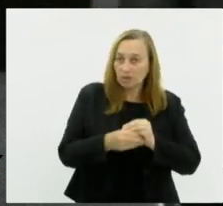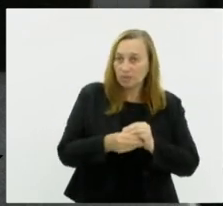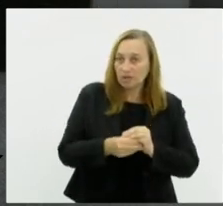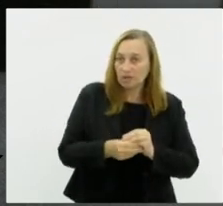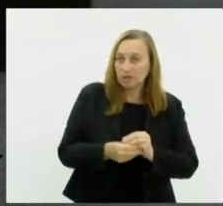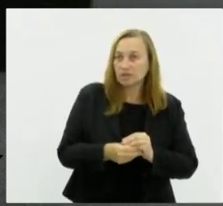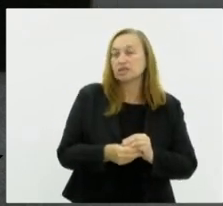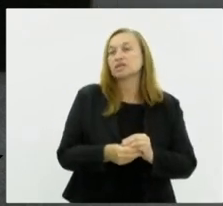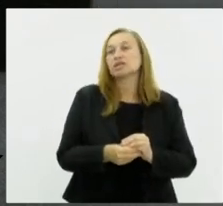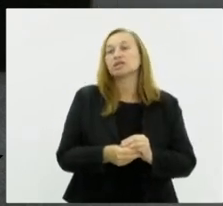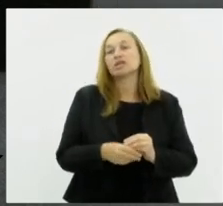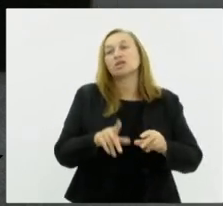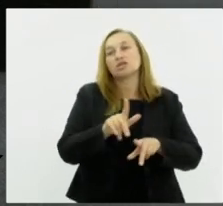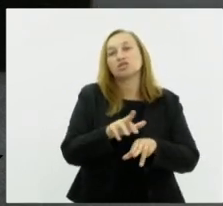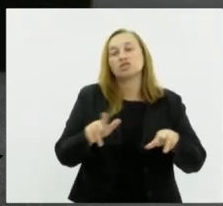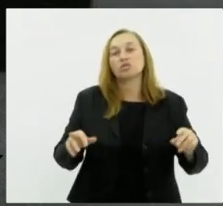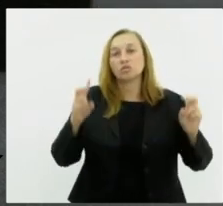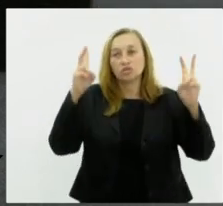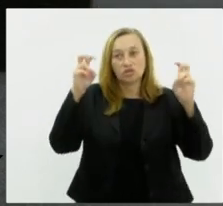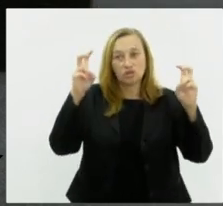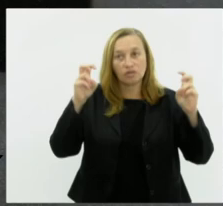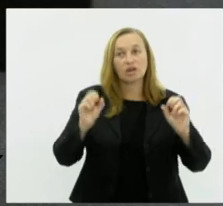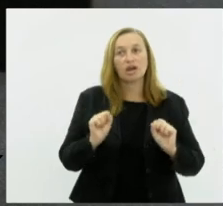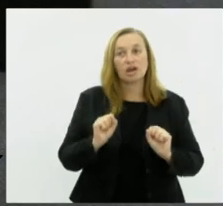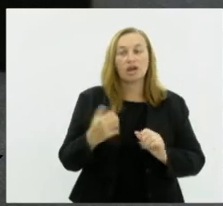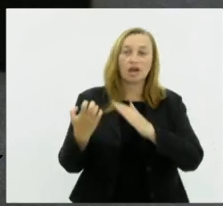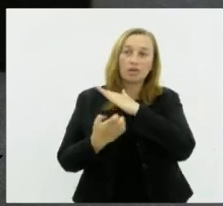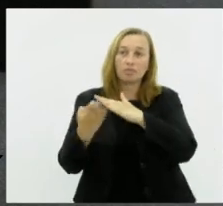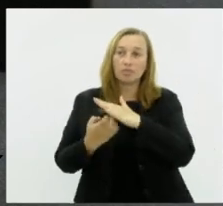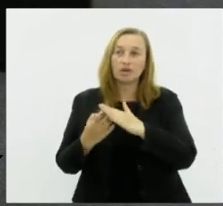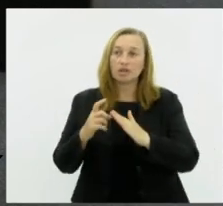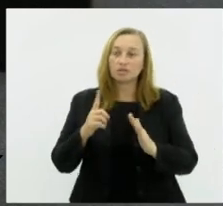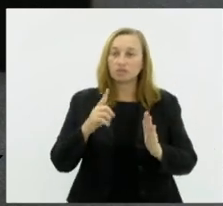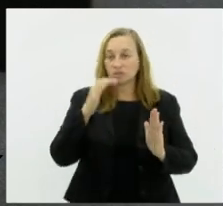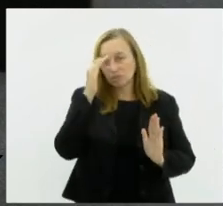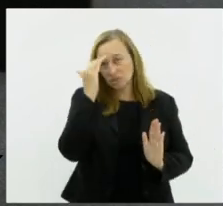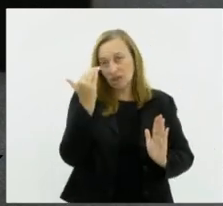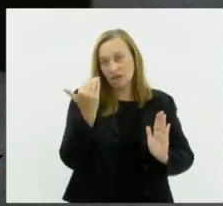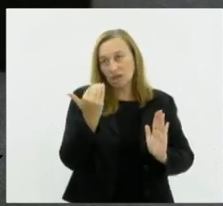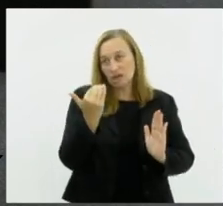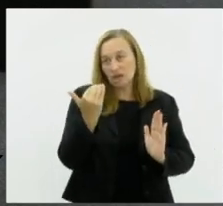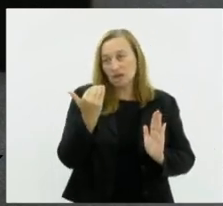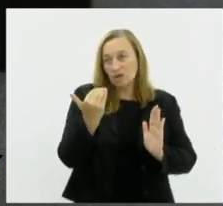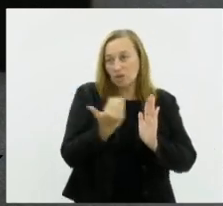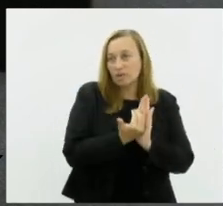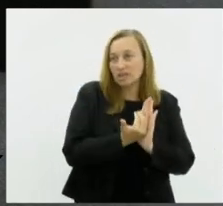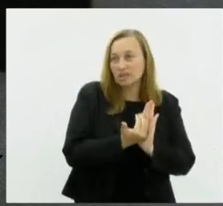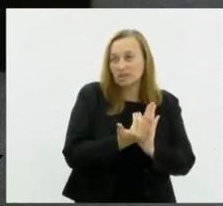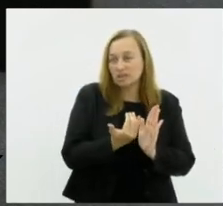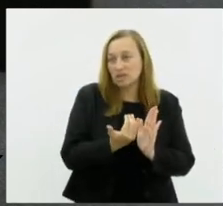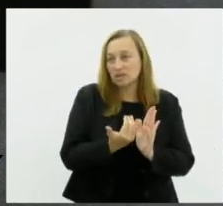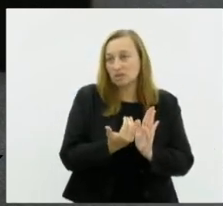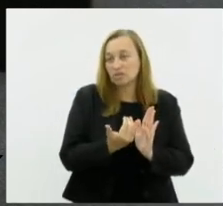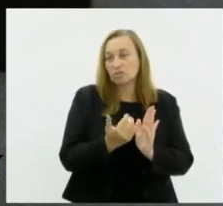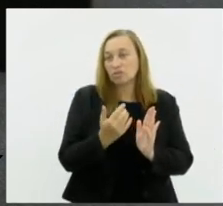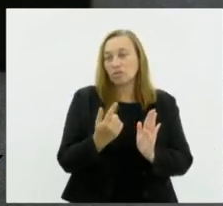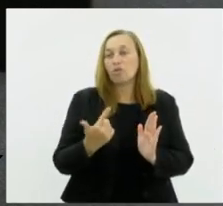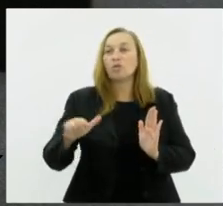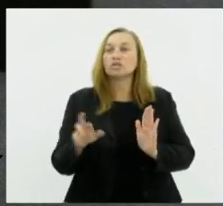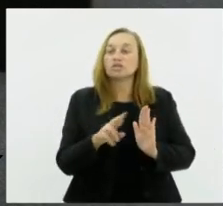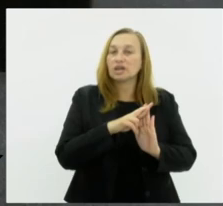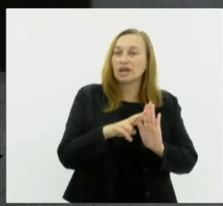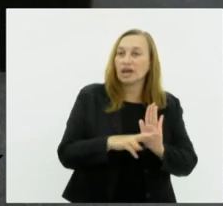elas tratam de coisas diferentes. A empresa pode não estar descumprindo o plano de descarbonização, mas pode estar descumprindo uma outra regra, inclusive